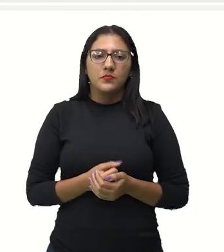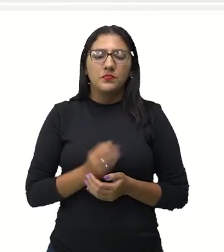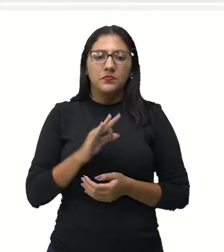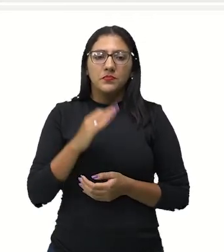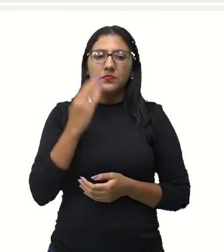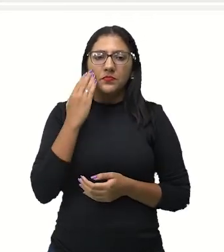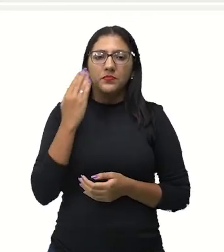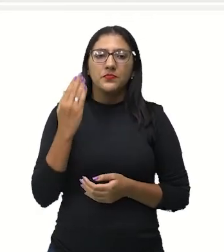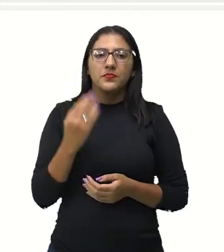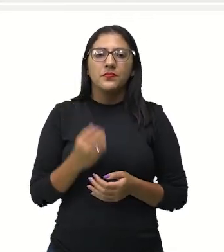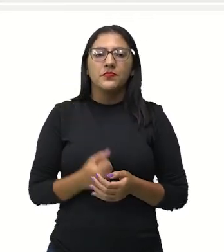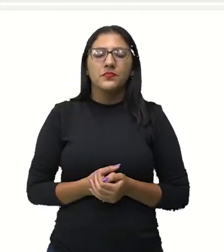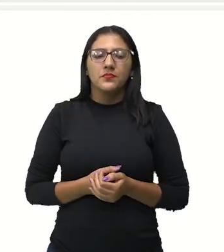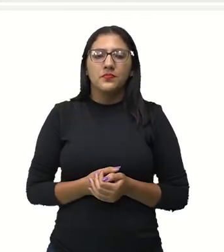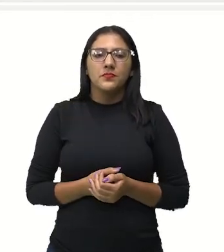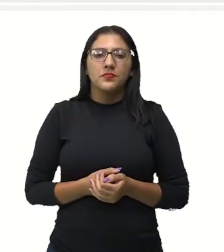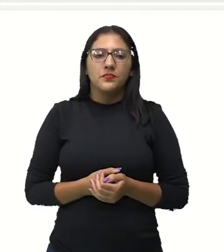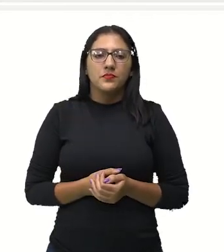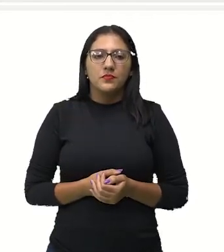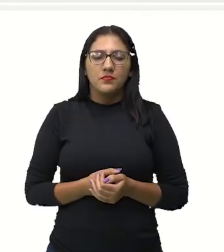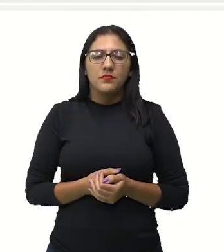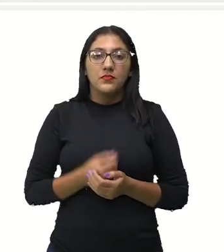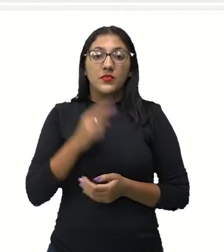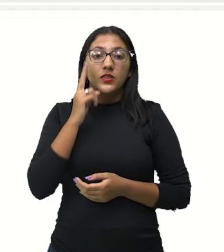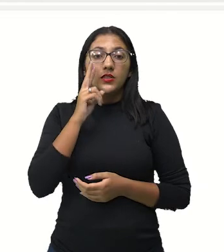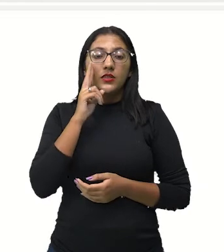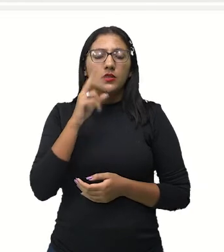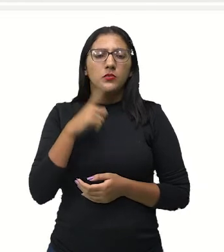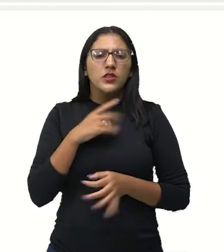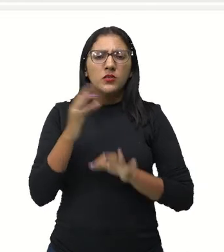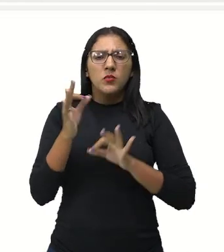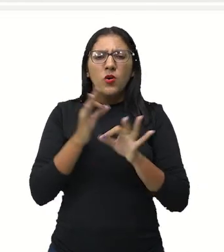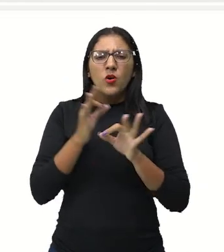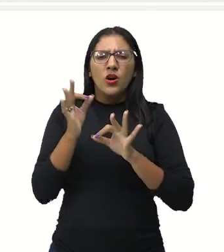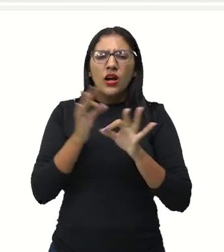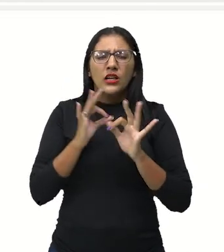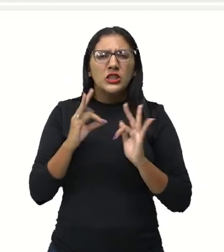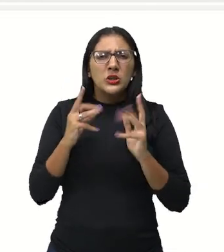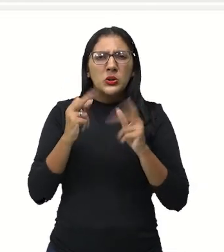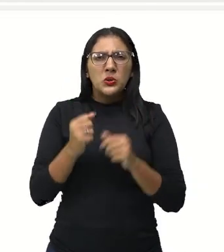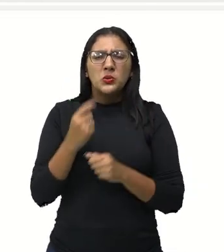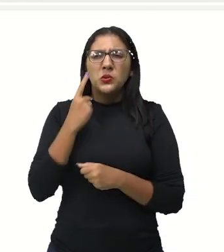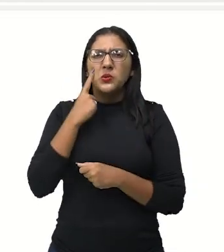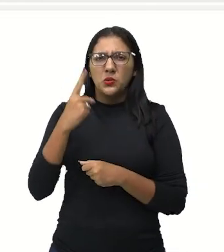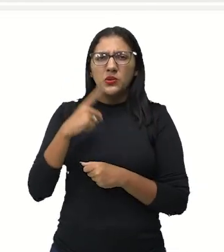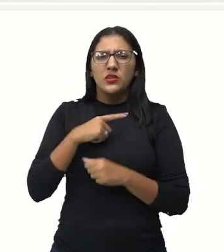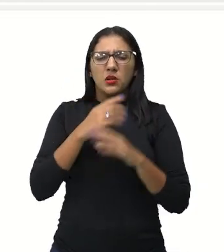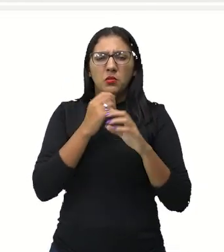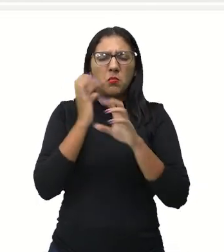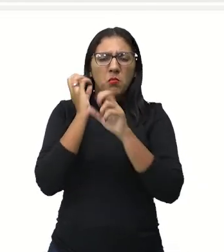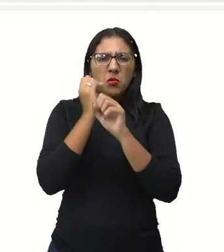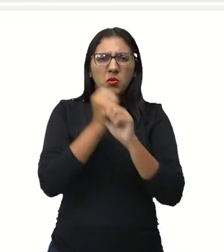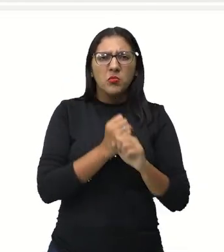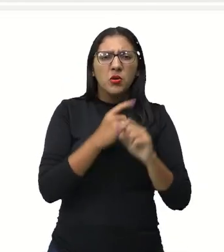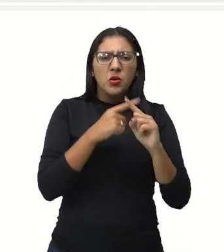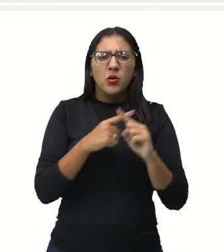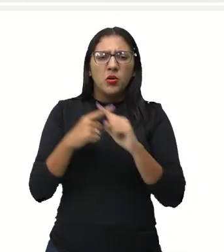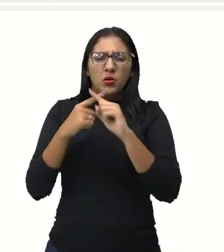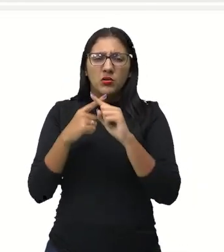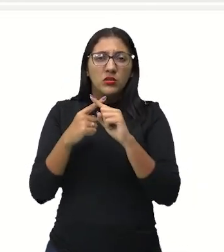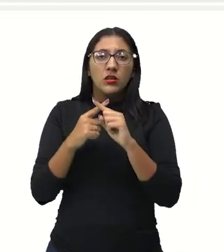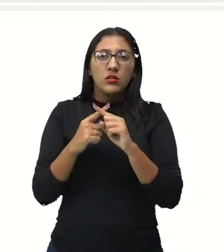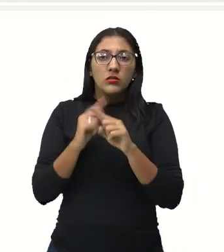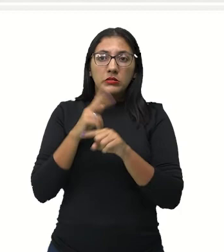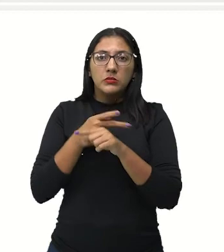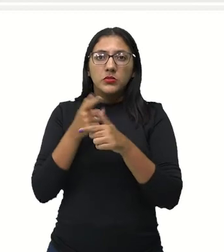Beleza? Agora, ó, um detalhe, ó, tem uma multiplicação, no numerador está multiplicação, ó, tudo multiplicação e uma divisão por